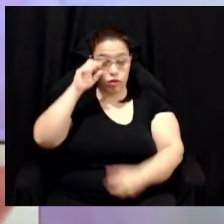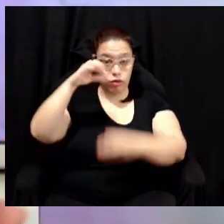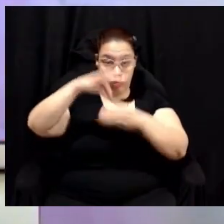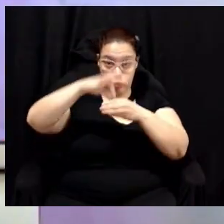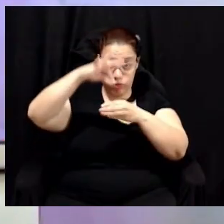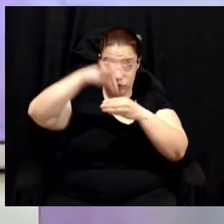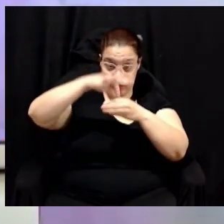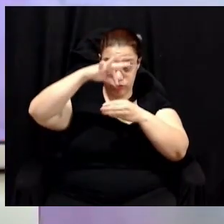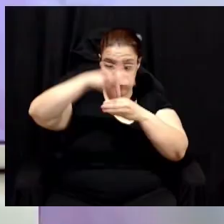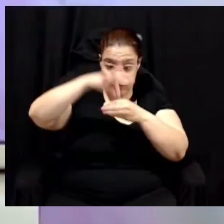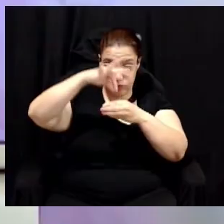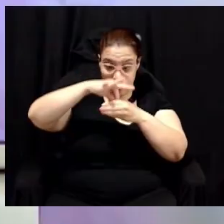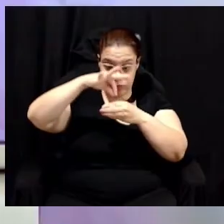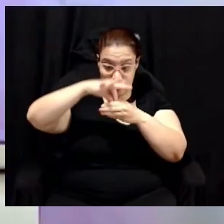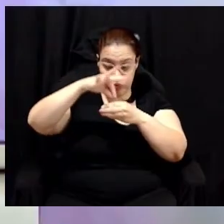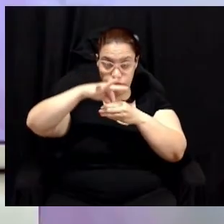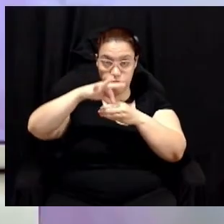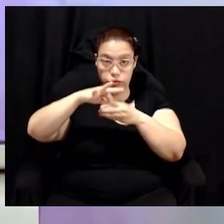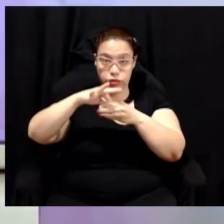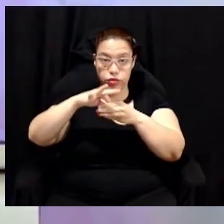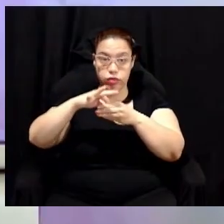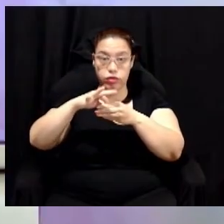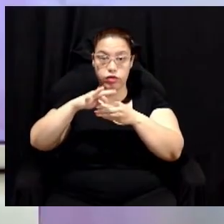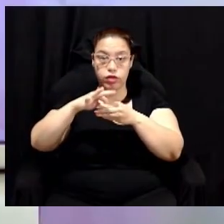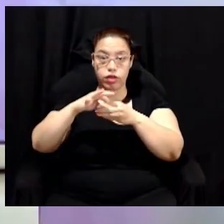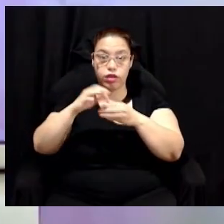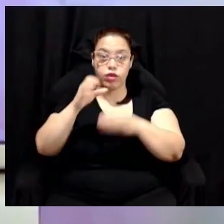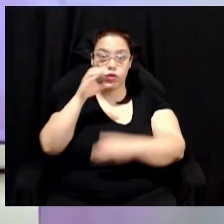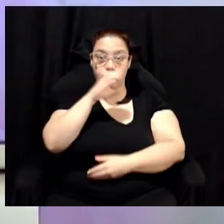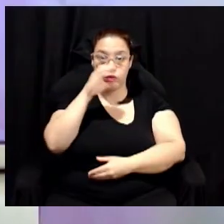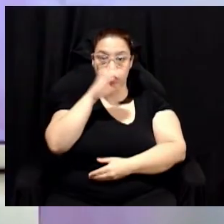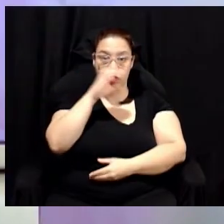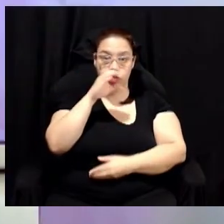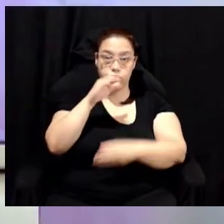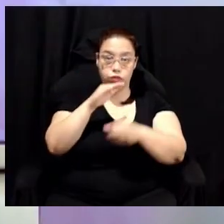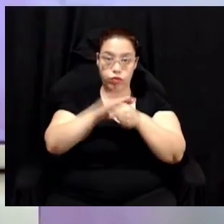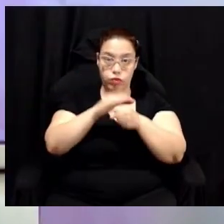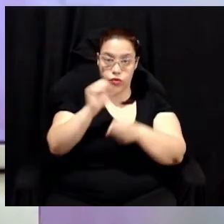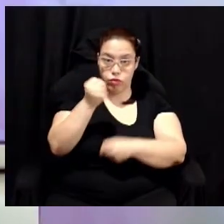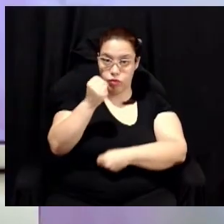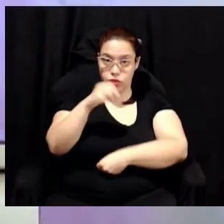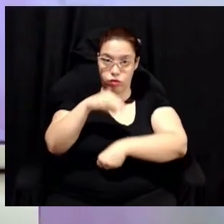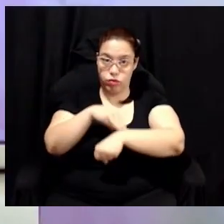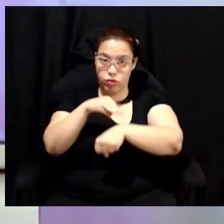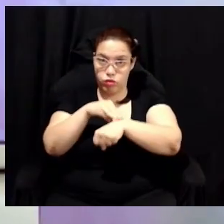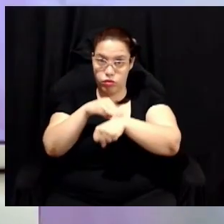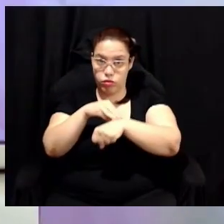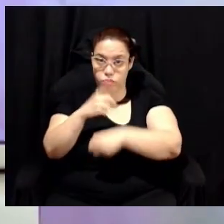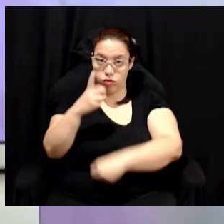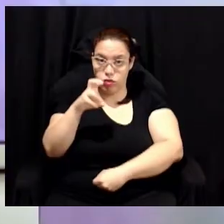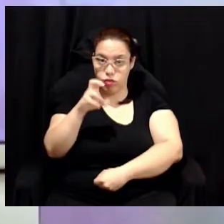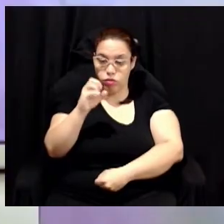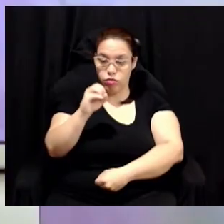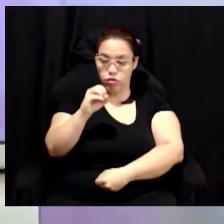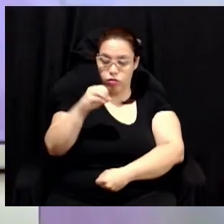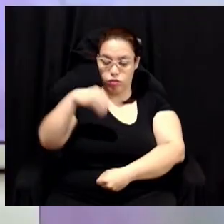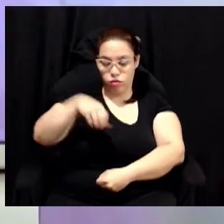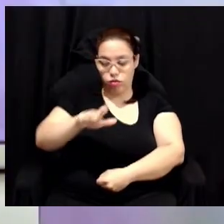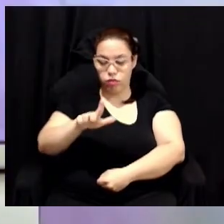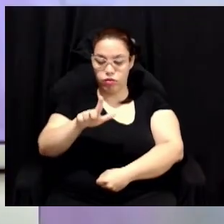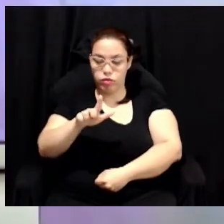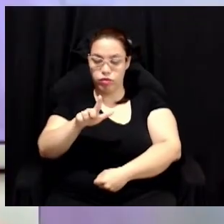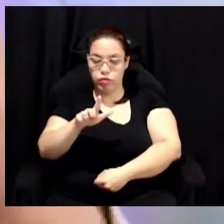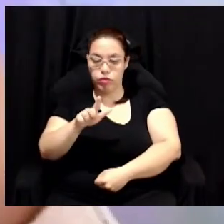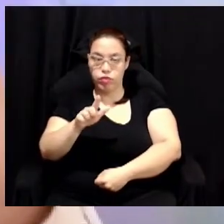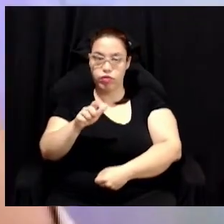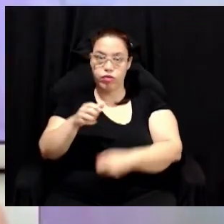uma colherzinha de chá de valeriana, de molho na água quente por 8 minutinhos, 200 ml, 150, 200 ml de água quente